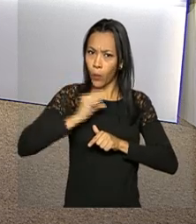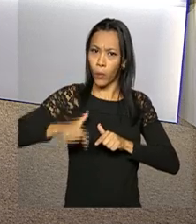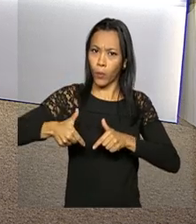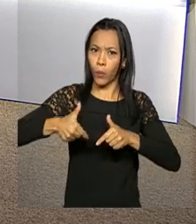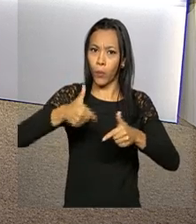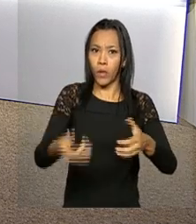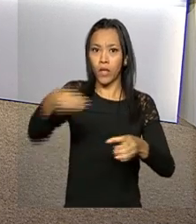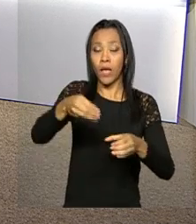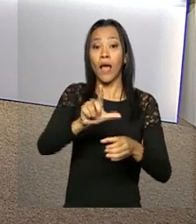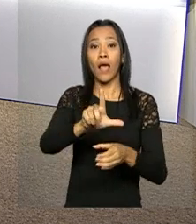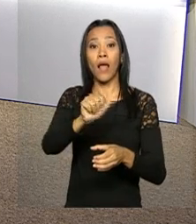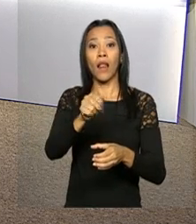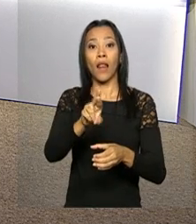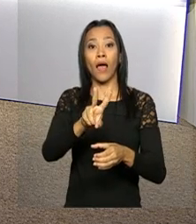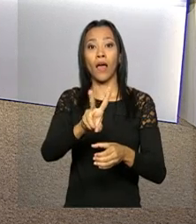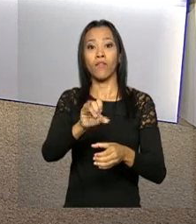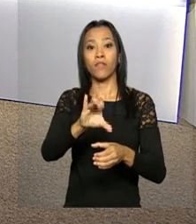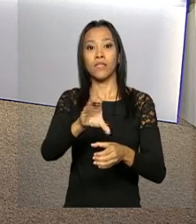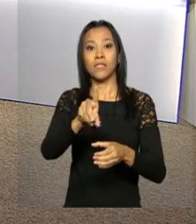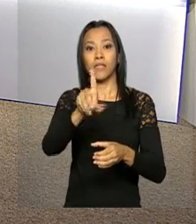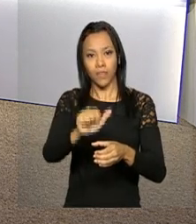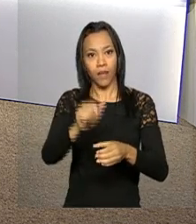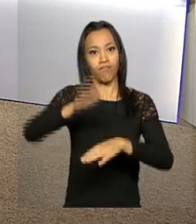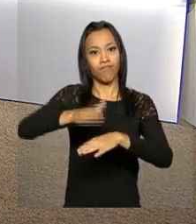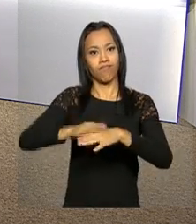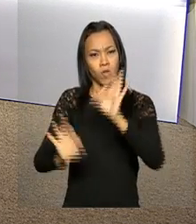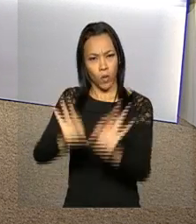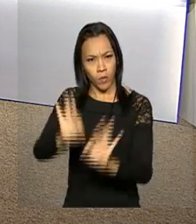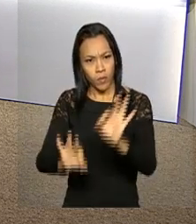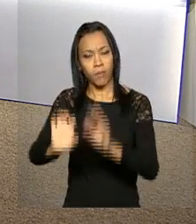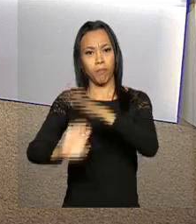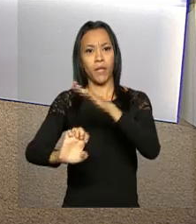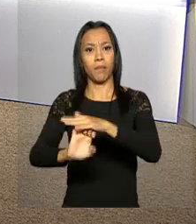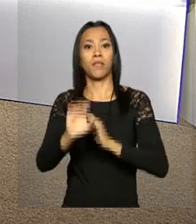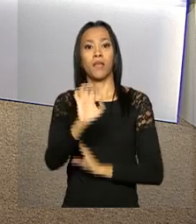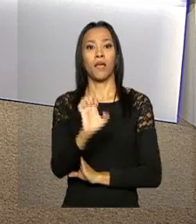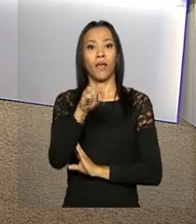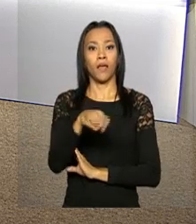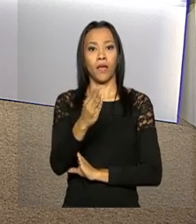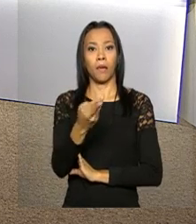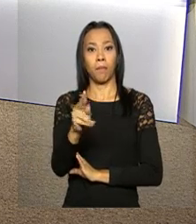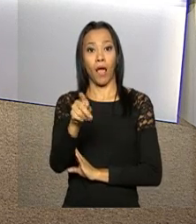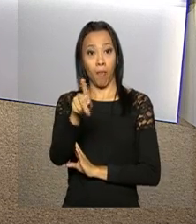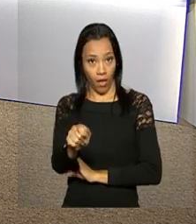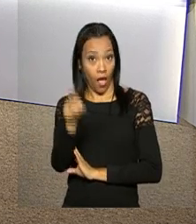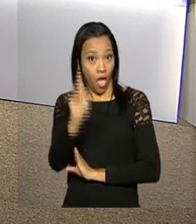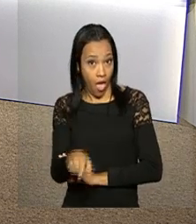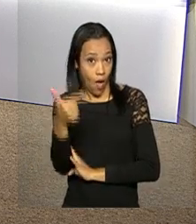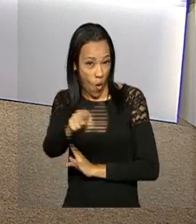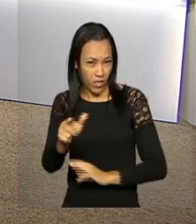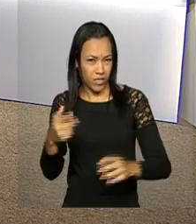de um larvicida produzido pela Embrapa. Ana Gabriela Salles tem mais informações. Essa é mais uma arma contra o Aedes aegypti, não é,